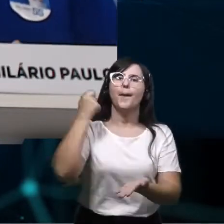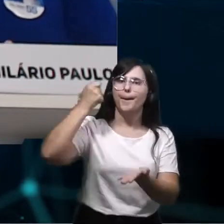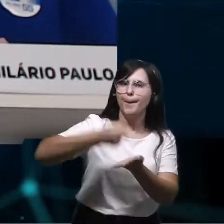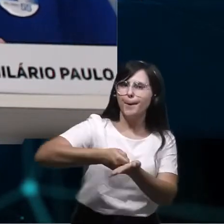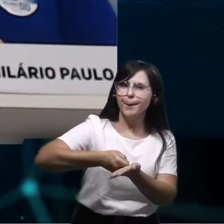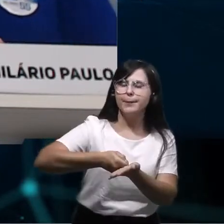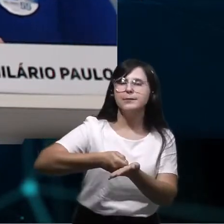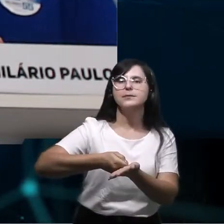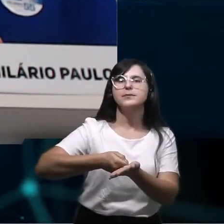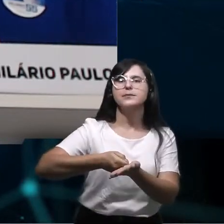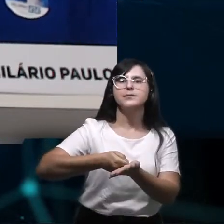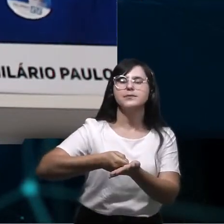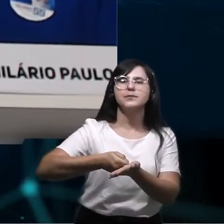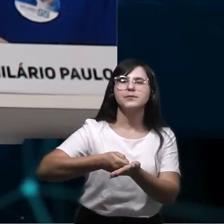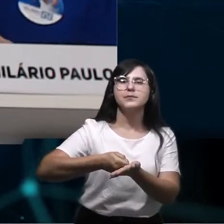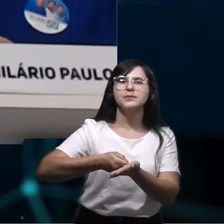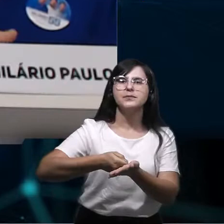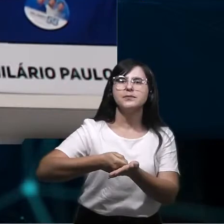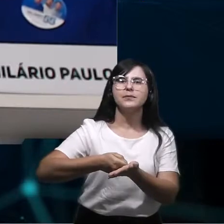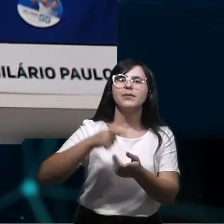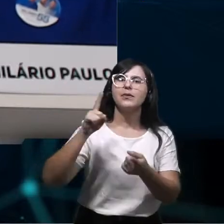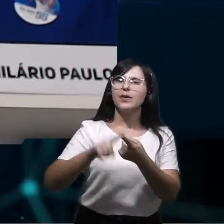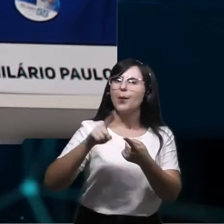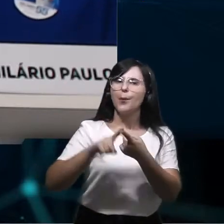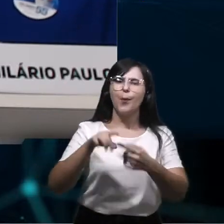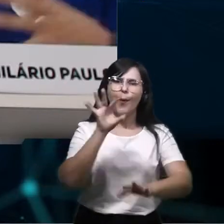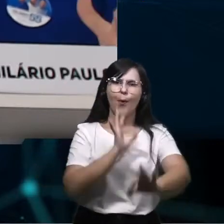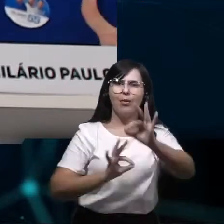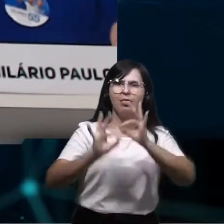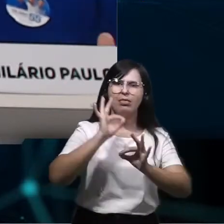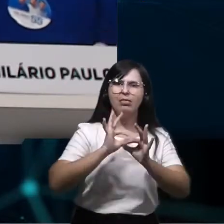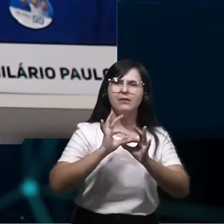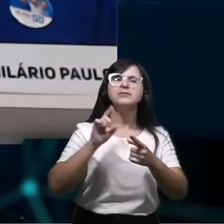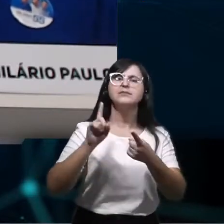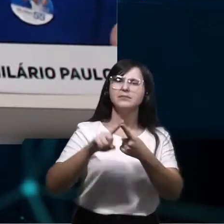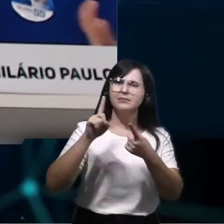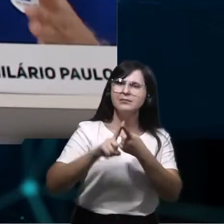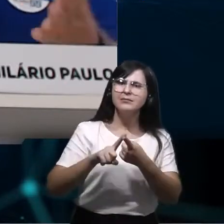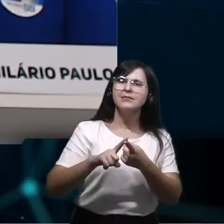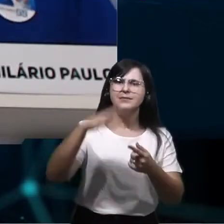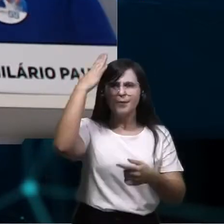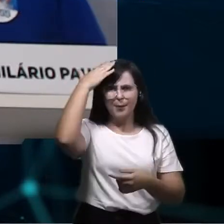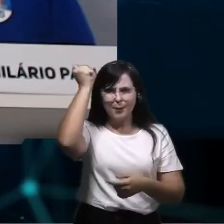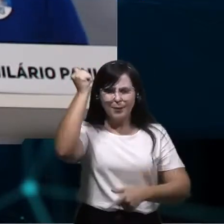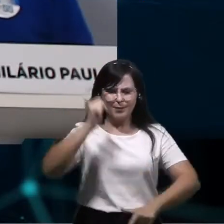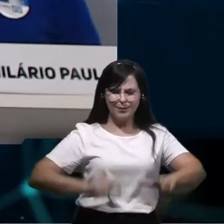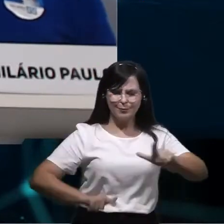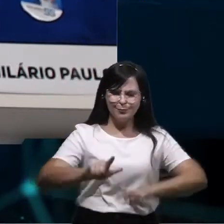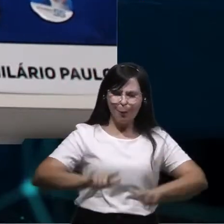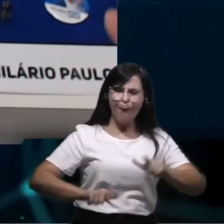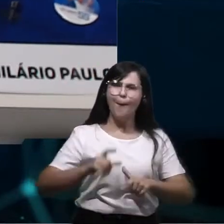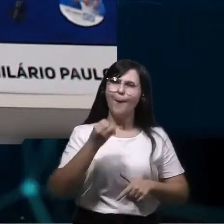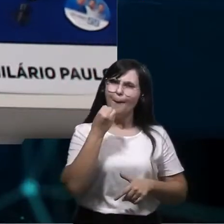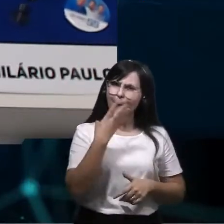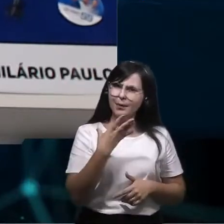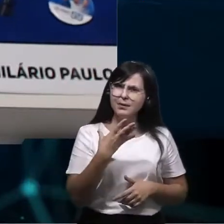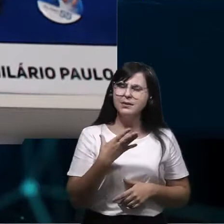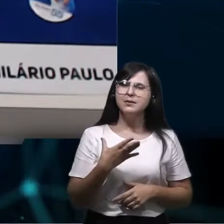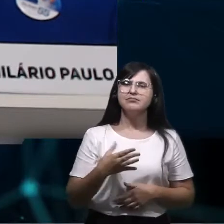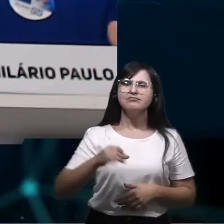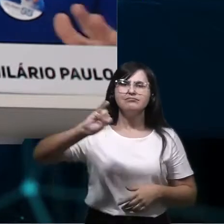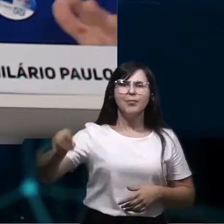pagamento, as projeções, o reconhecimento pelo trabalho. Aproveitando esse tema, quero